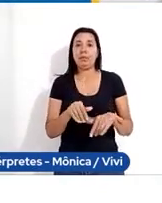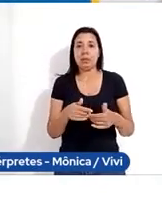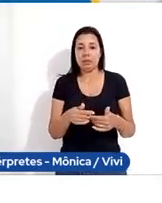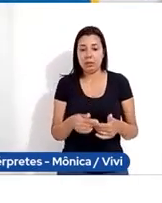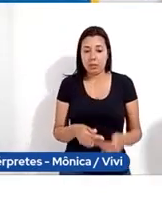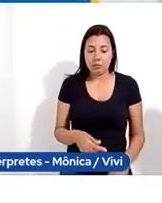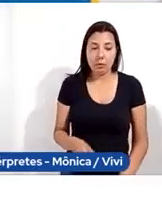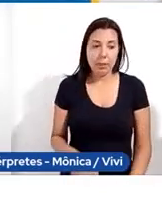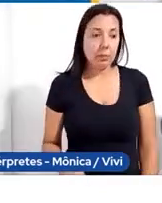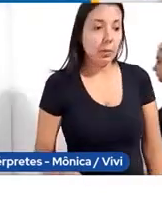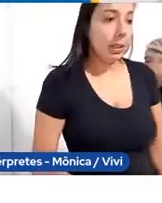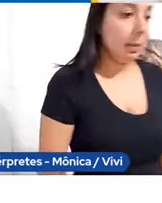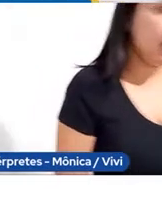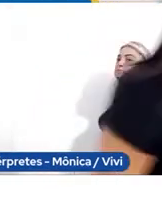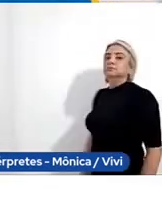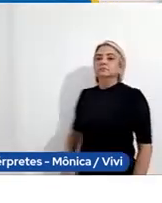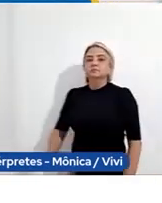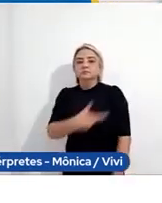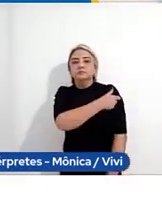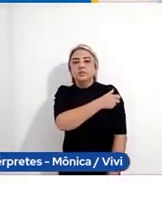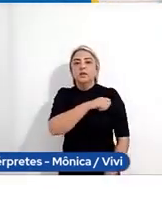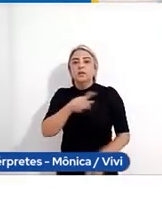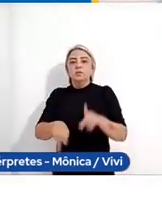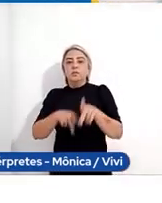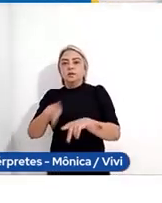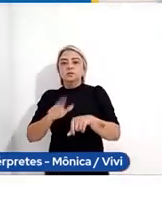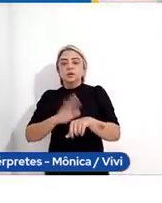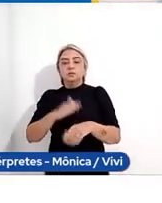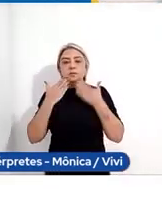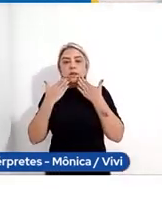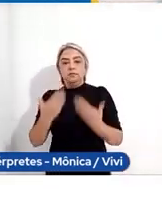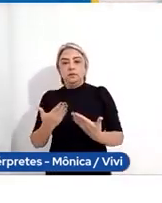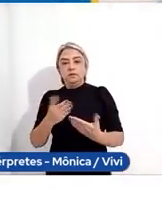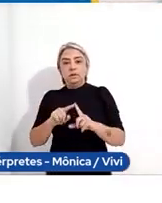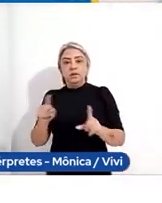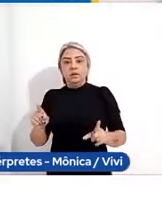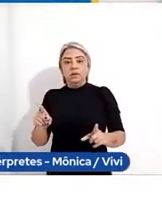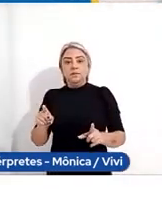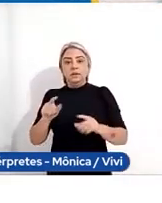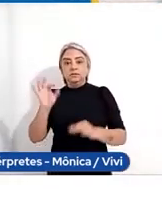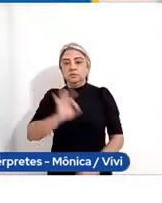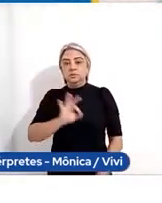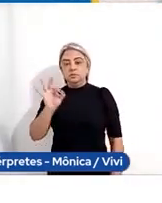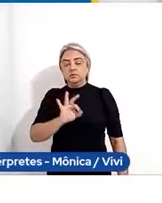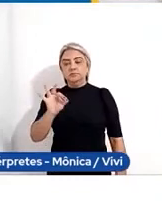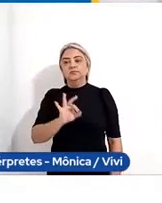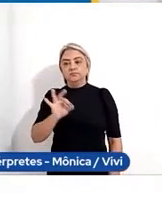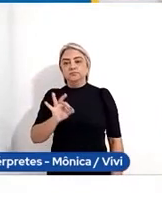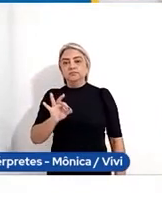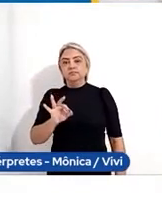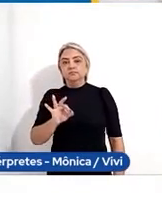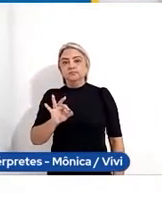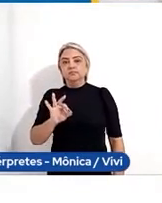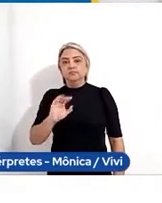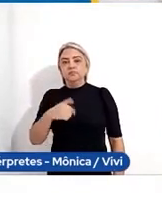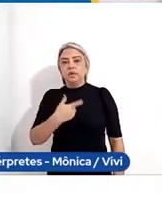as doses à população, que eu acho que é muito mais revelador, né? Mas as proporções não se alteraram